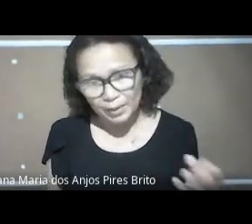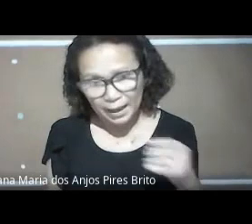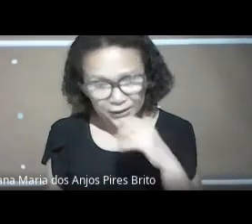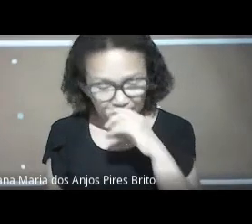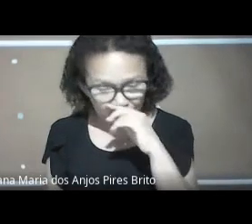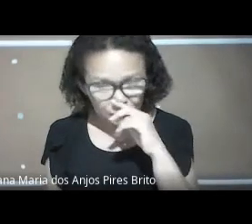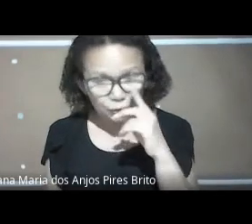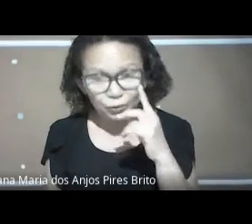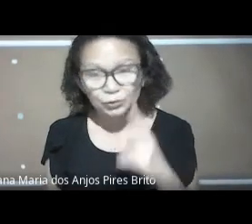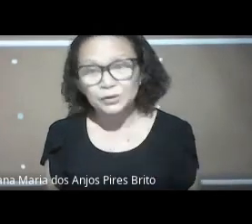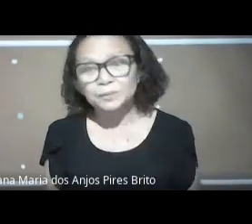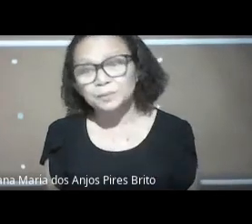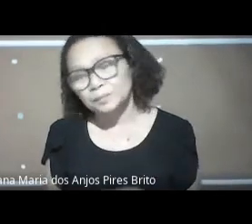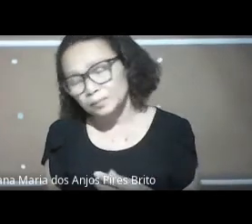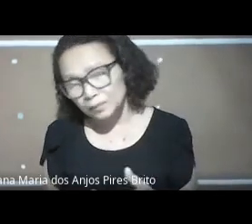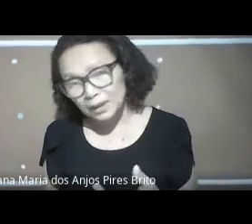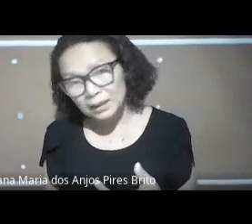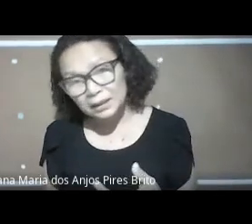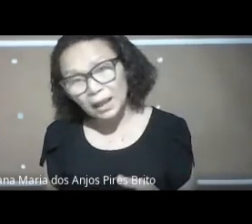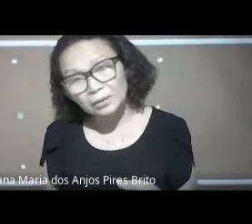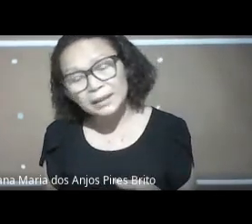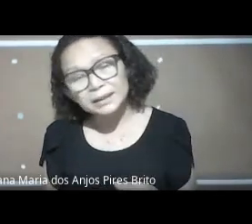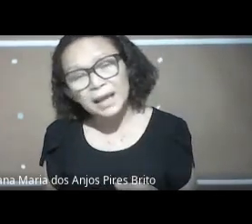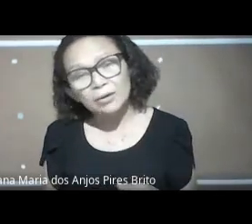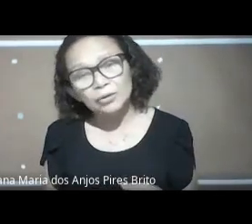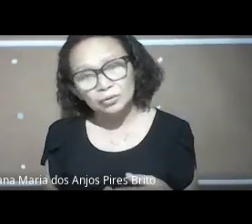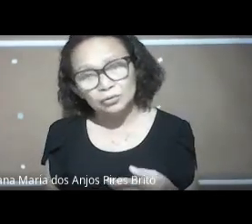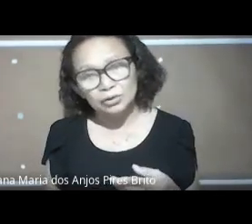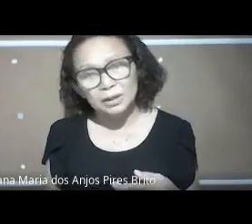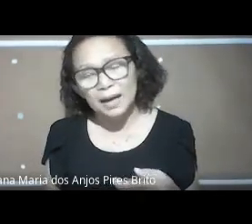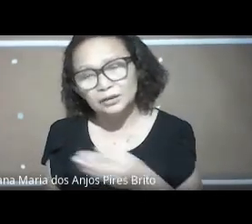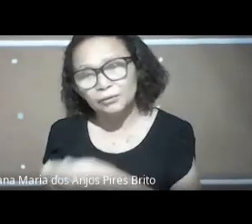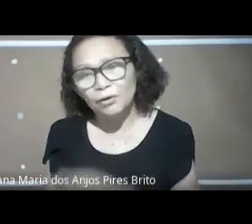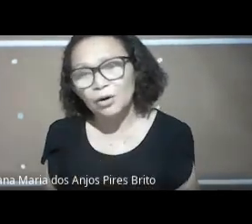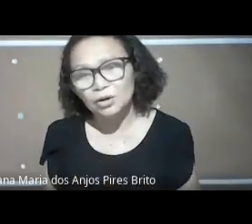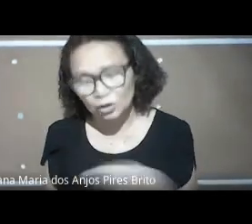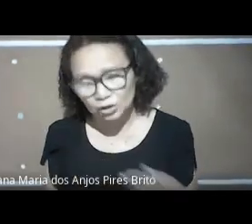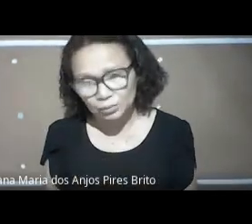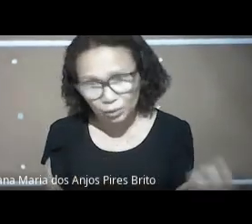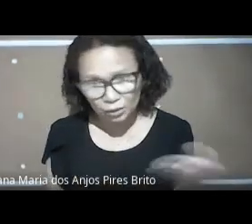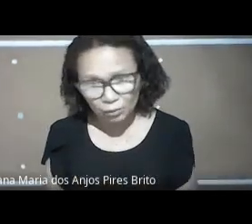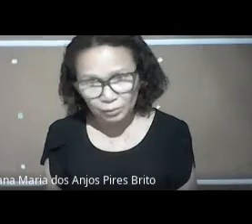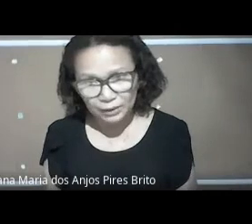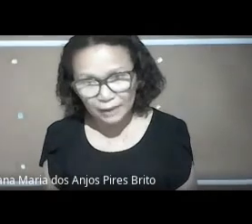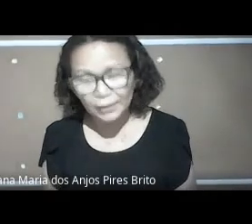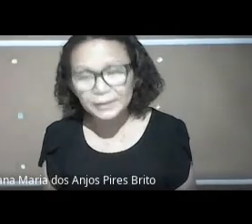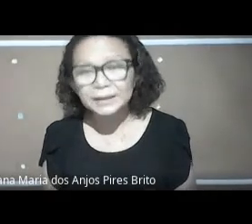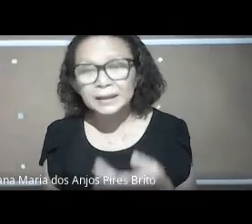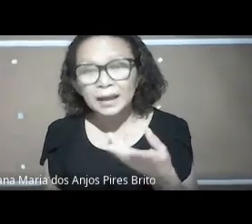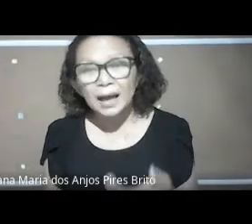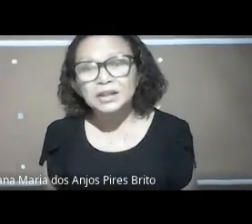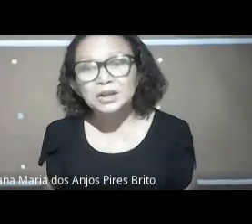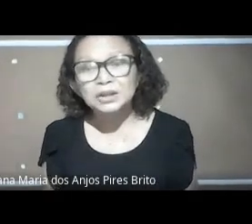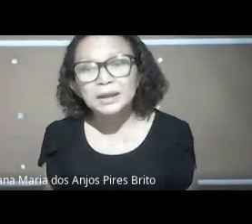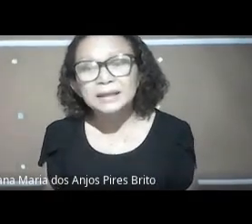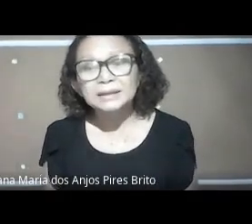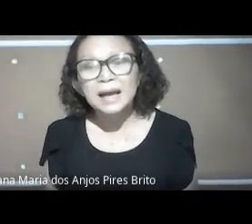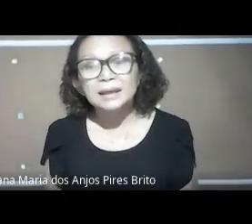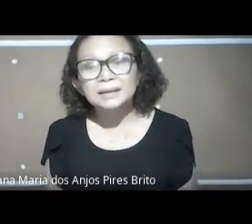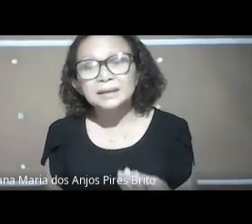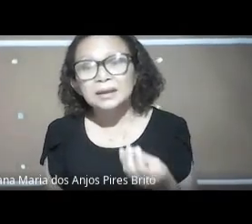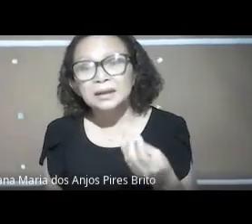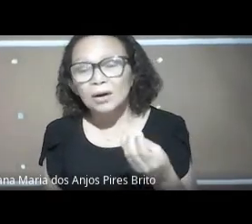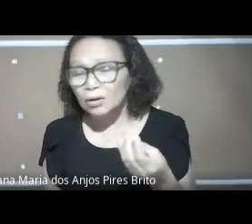ou apropriados para os surdos. E dentro desses recursos dos smartphones, notebook, computadores, a gente tem